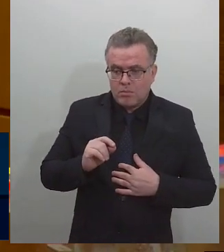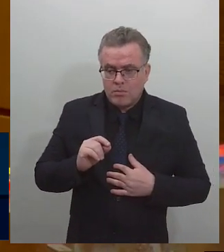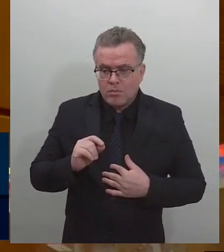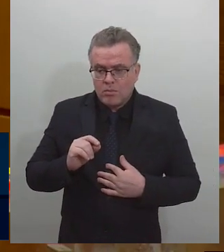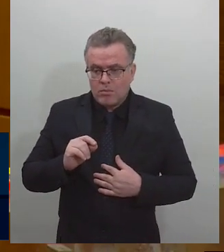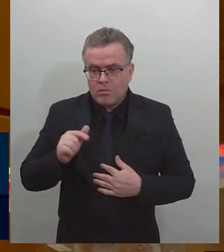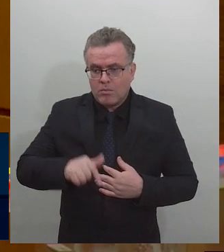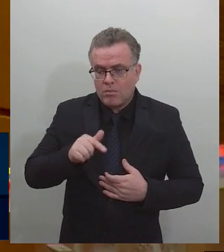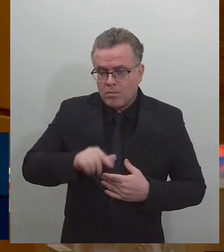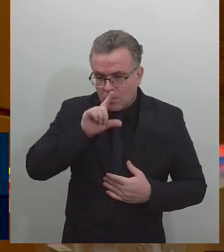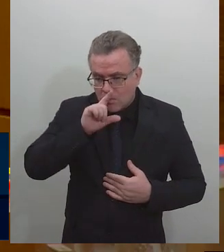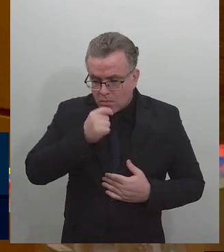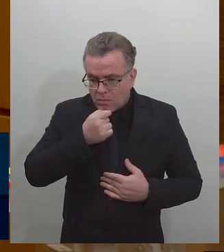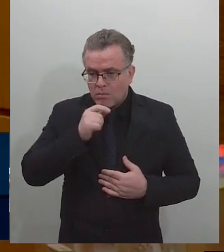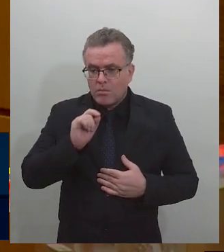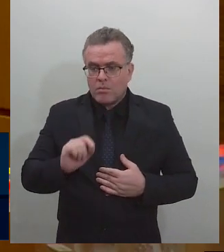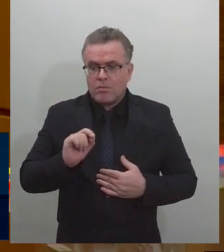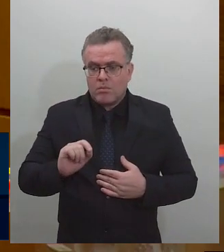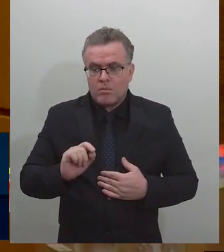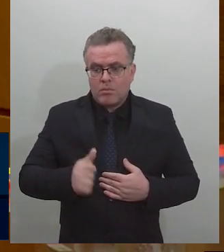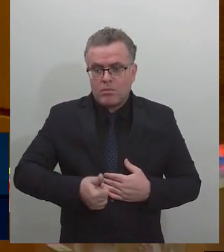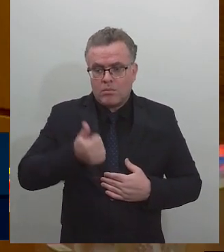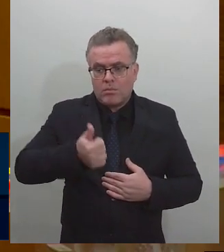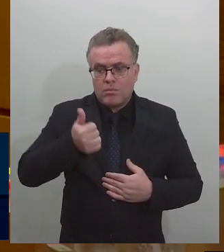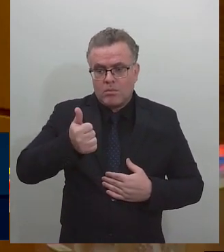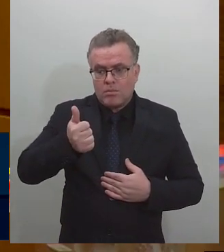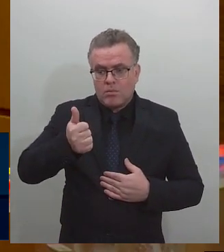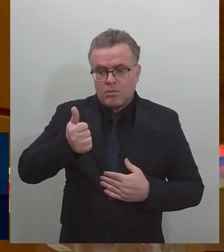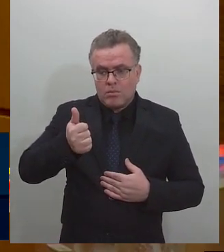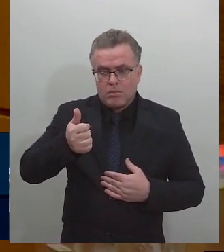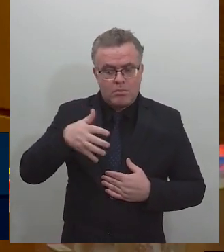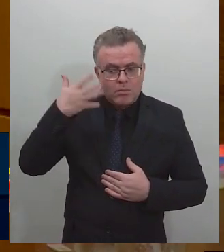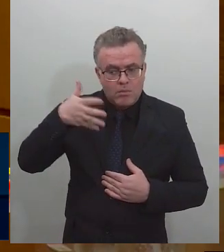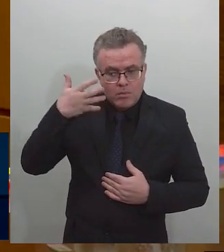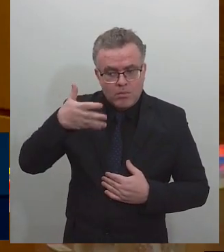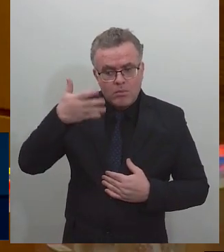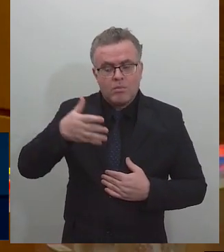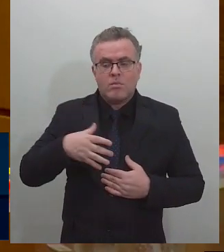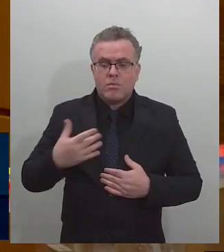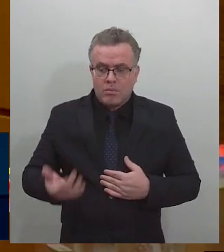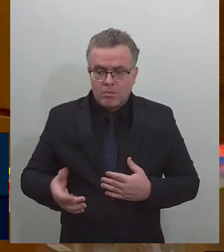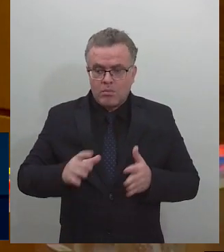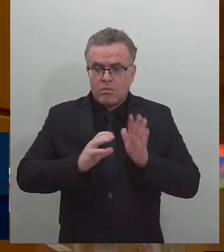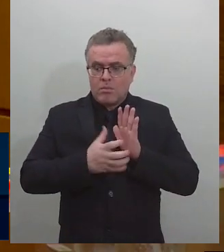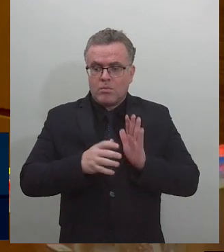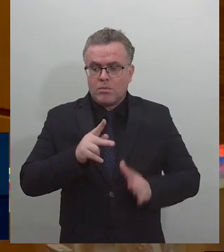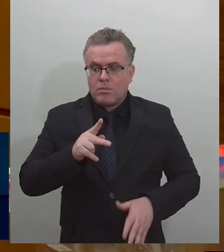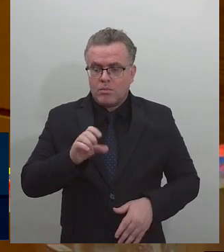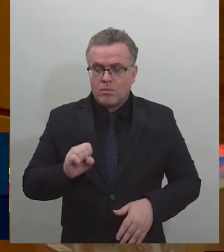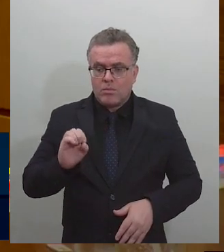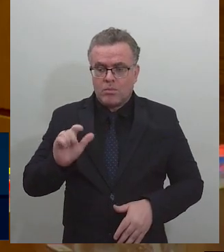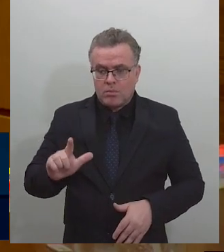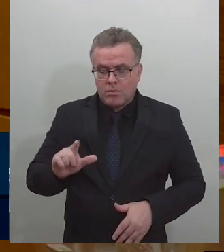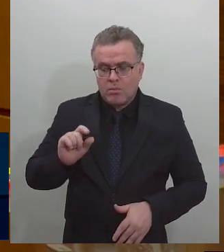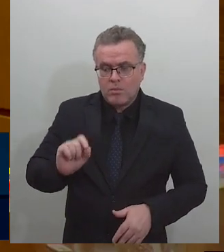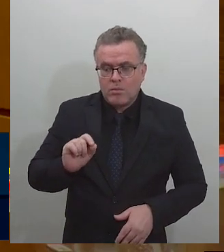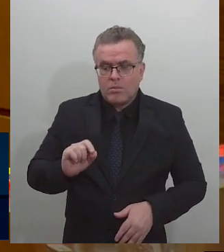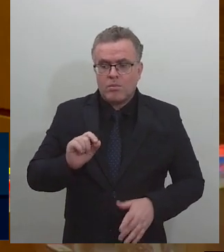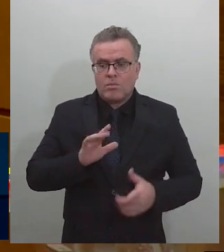primeira plenária do PSOL Aracaju, que corresponde à etapa municipal